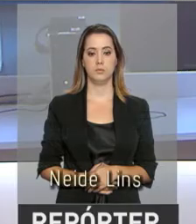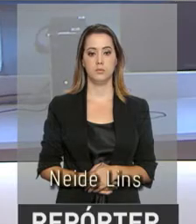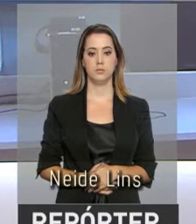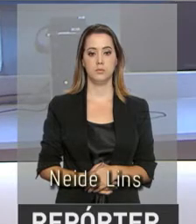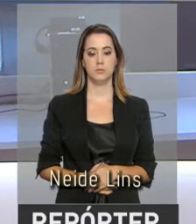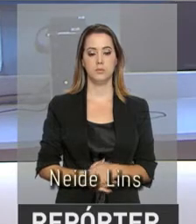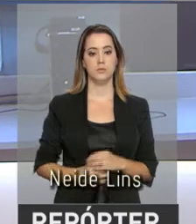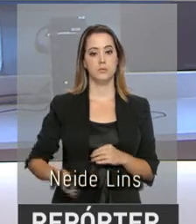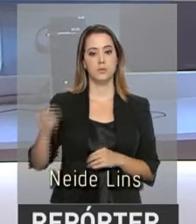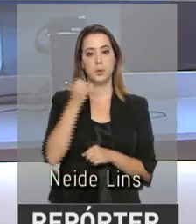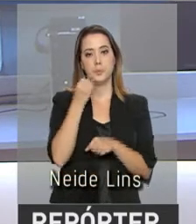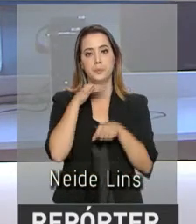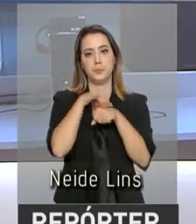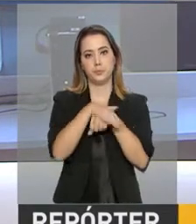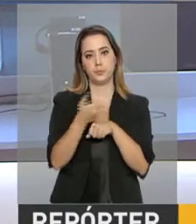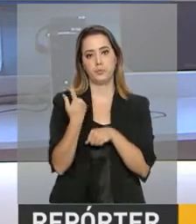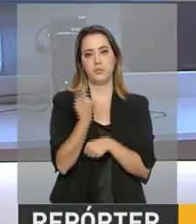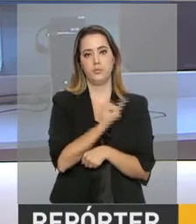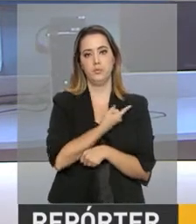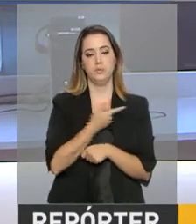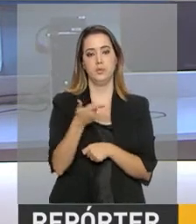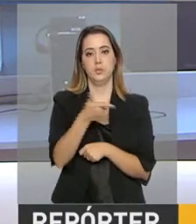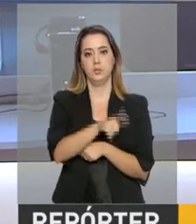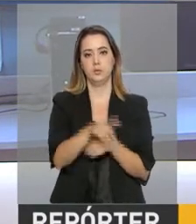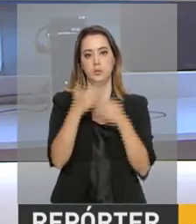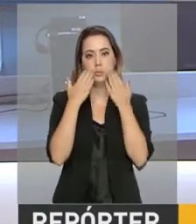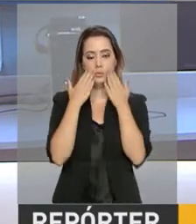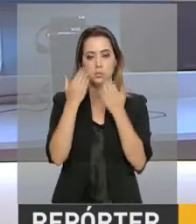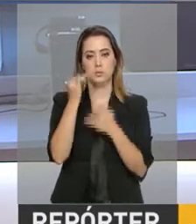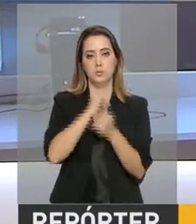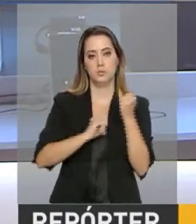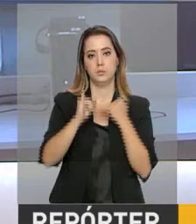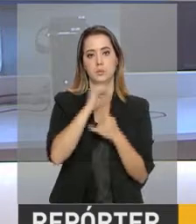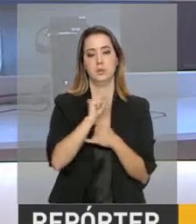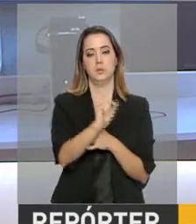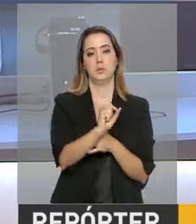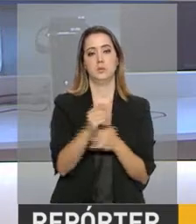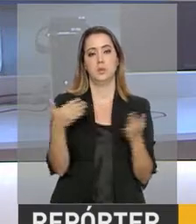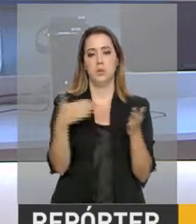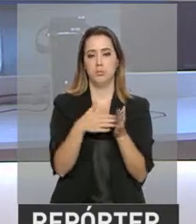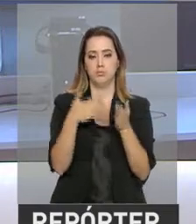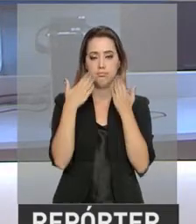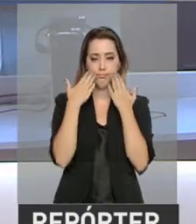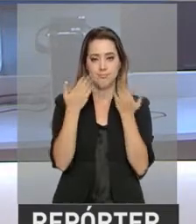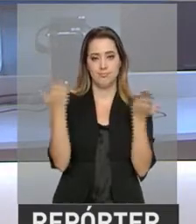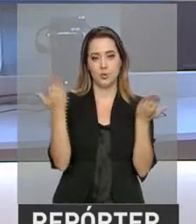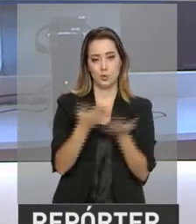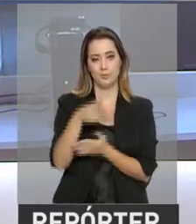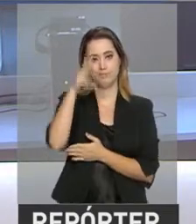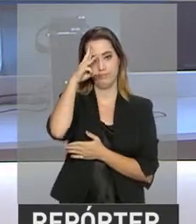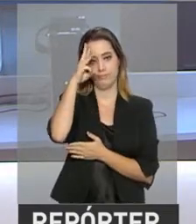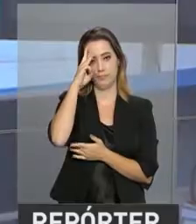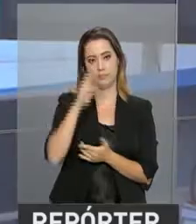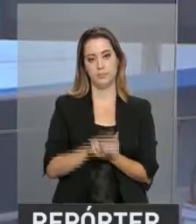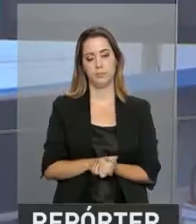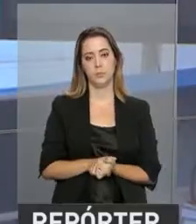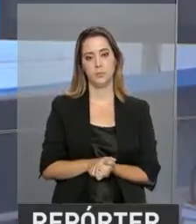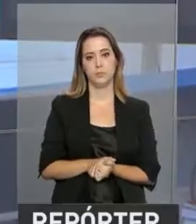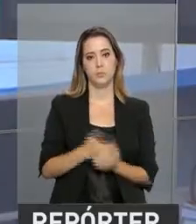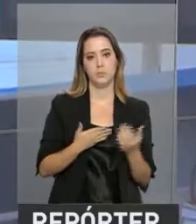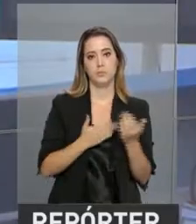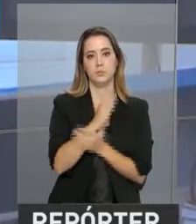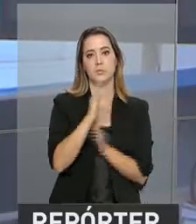olá boa noite estamos de volta com as notícias do governo federal na última edição do repórter nbr desta terça feira